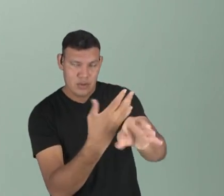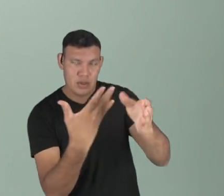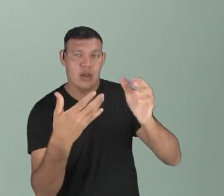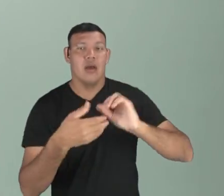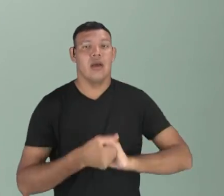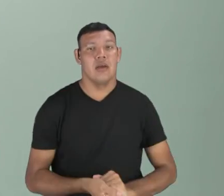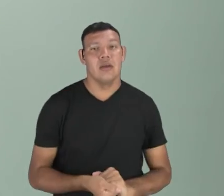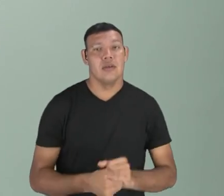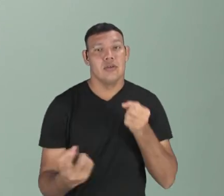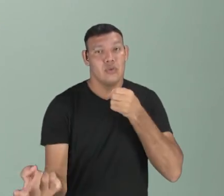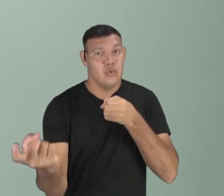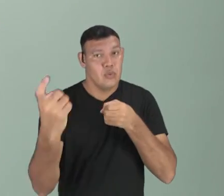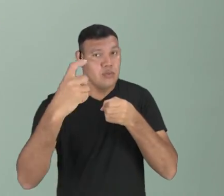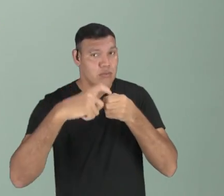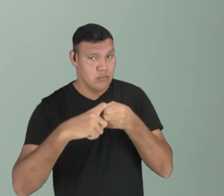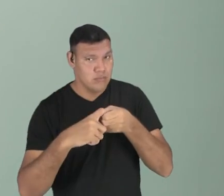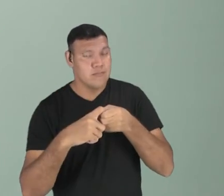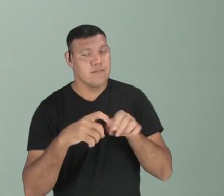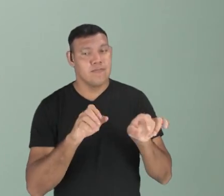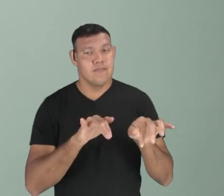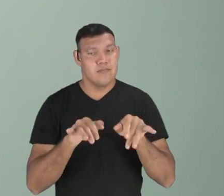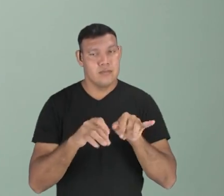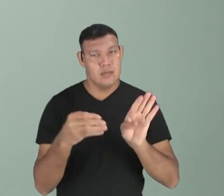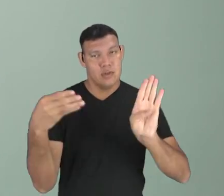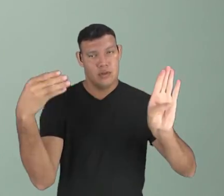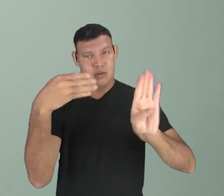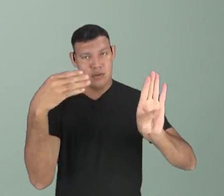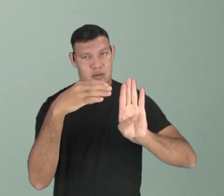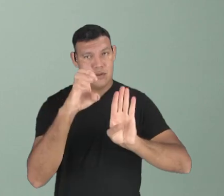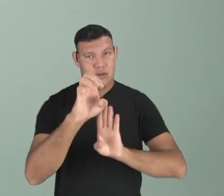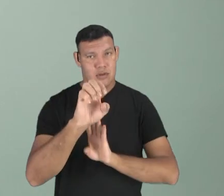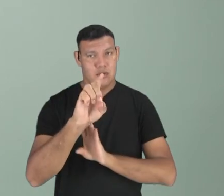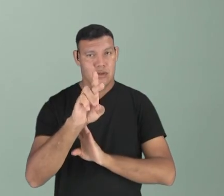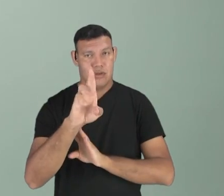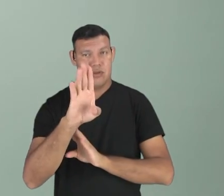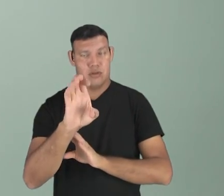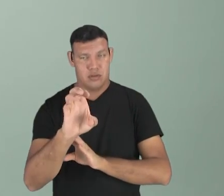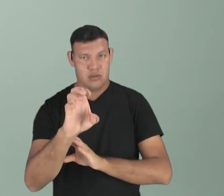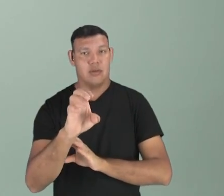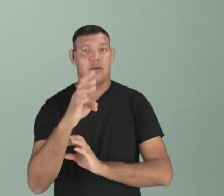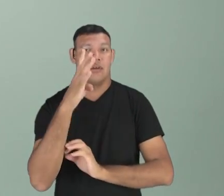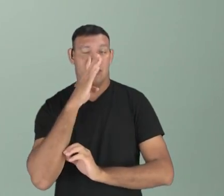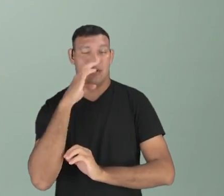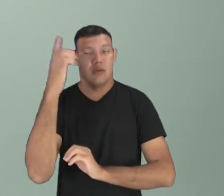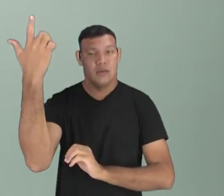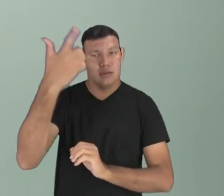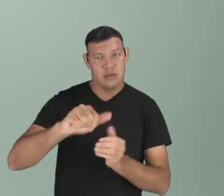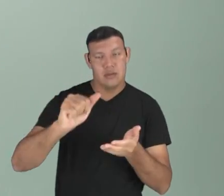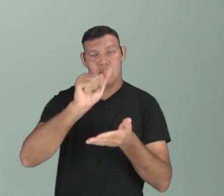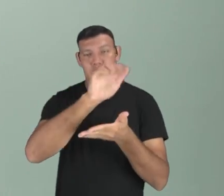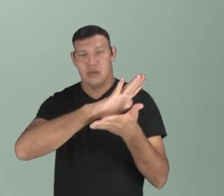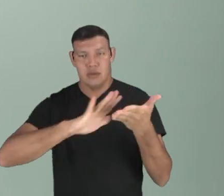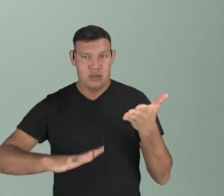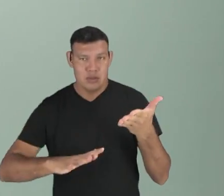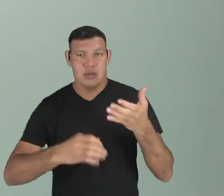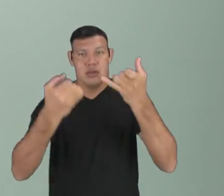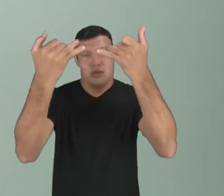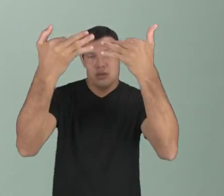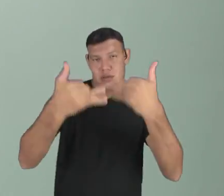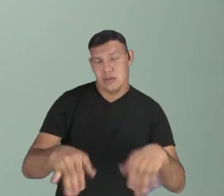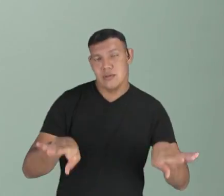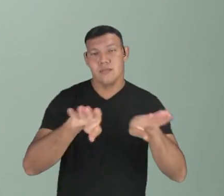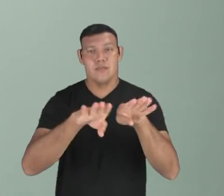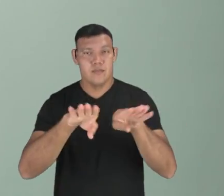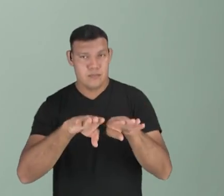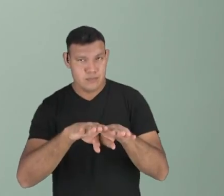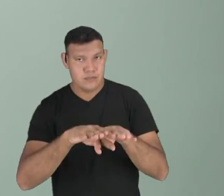retomem o acesso à plataforma, revejam os exercícios, revejam as explicações